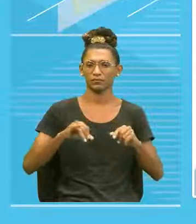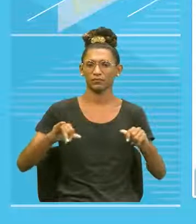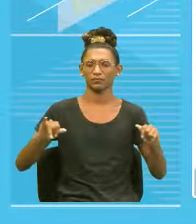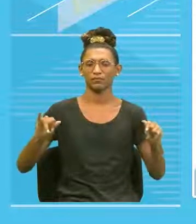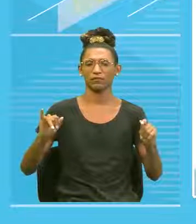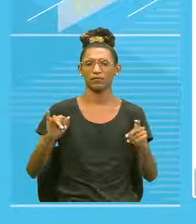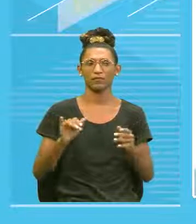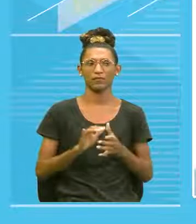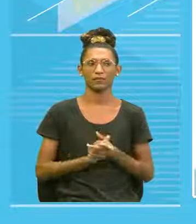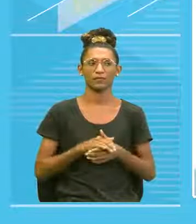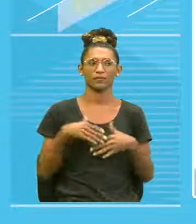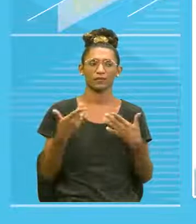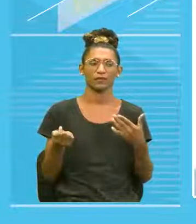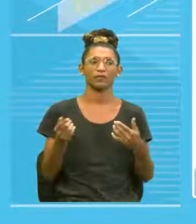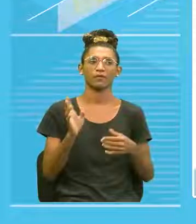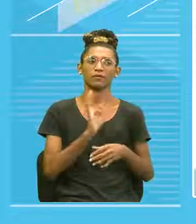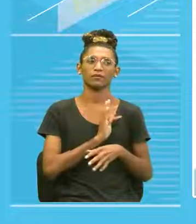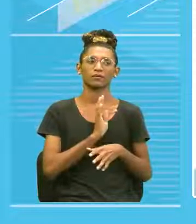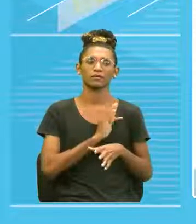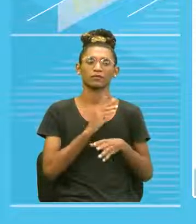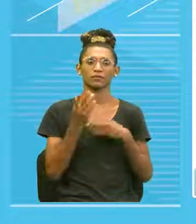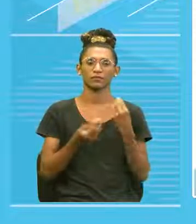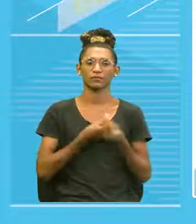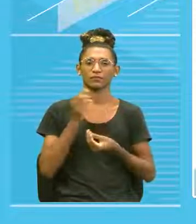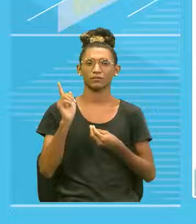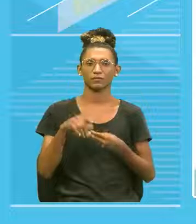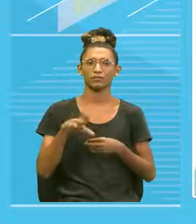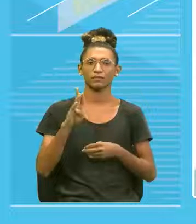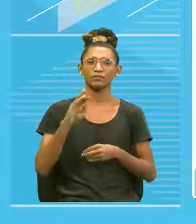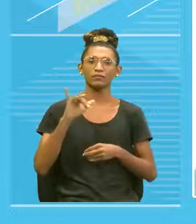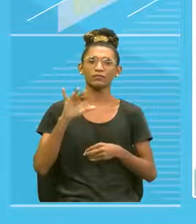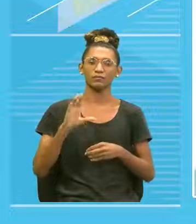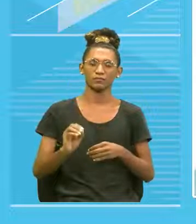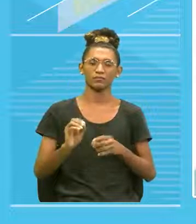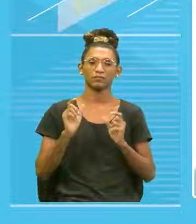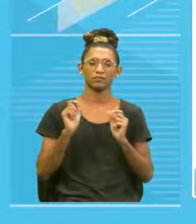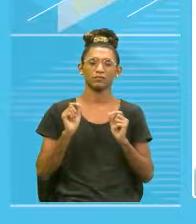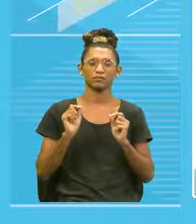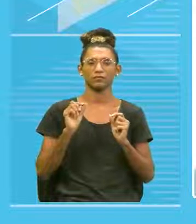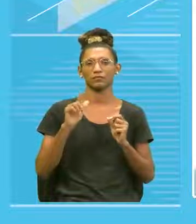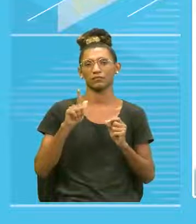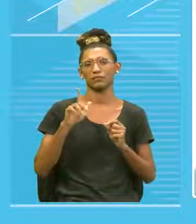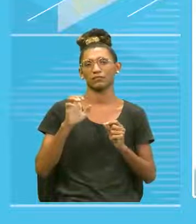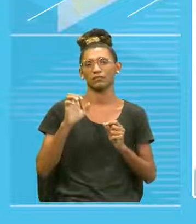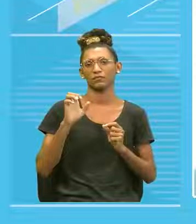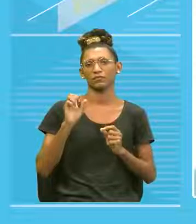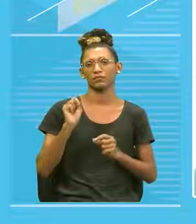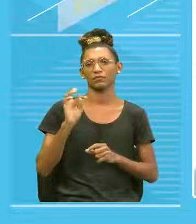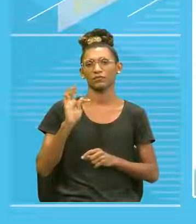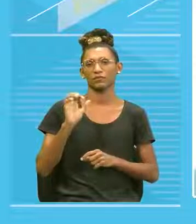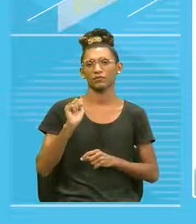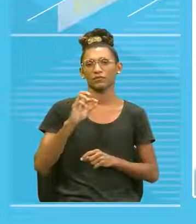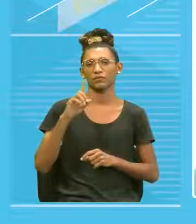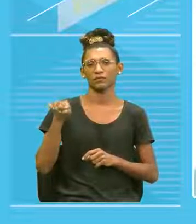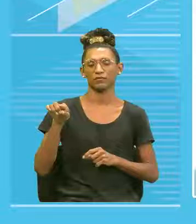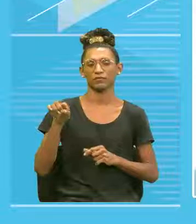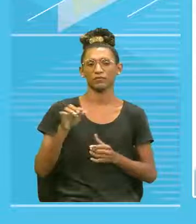e essa técnica turma chamada de bio gestão professor